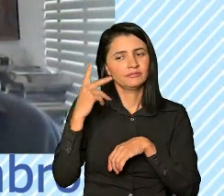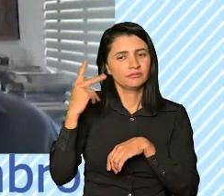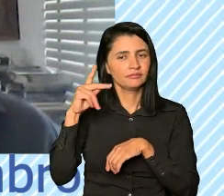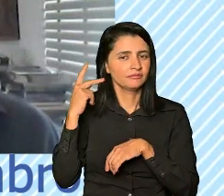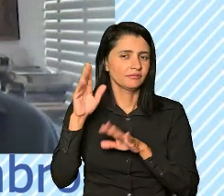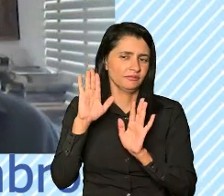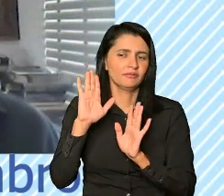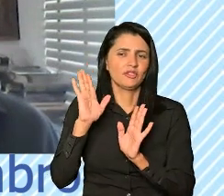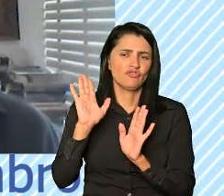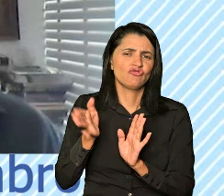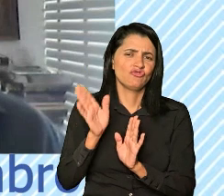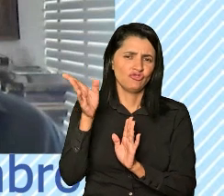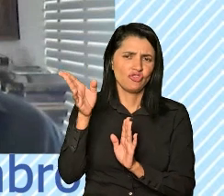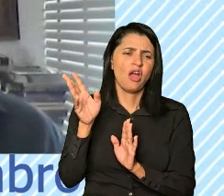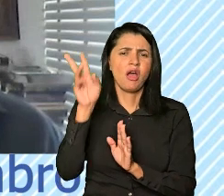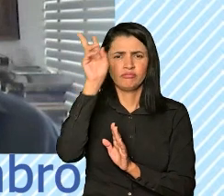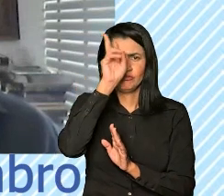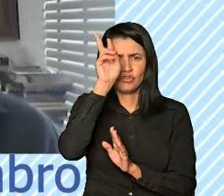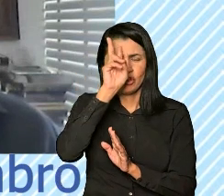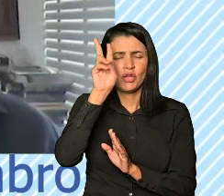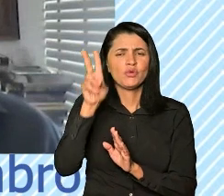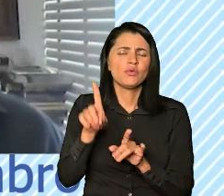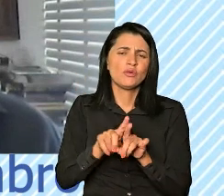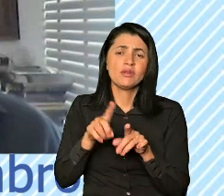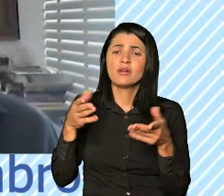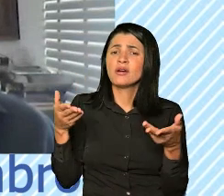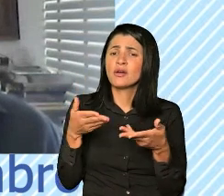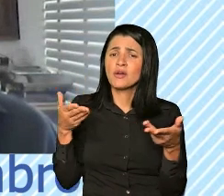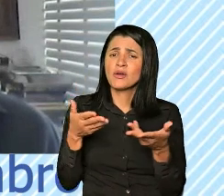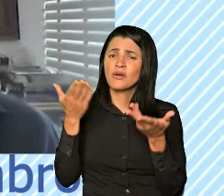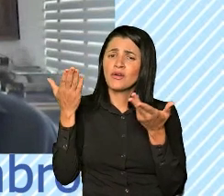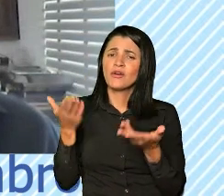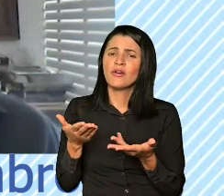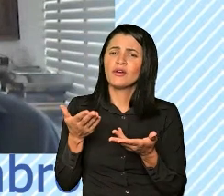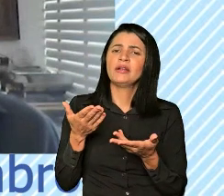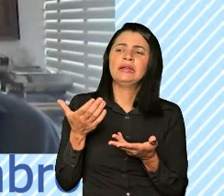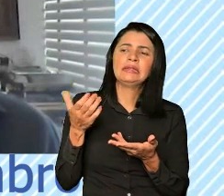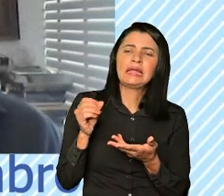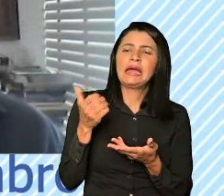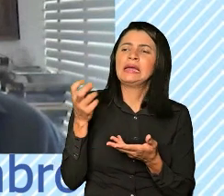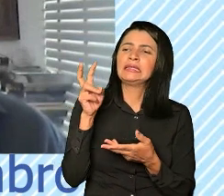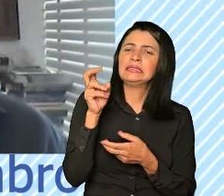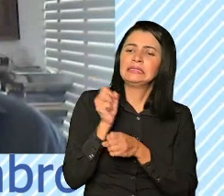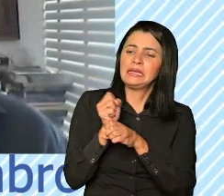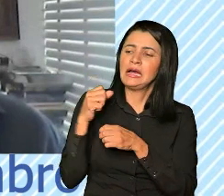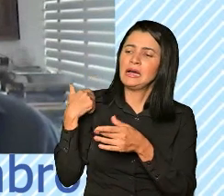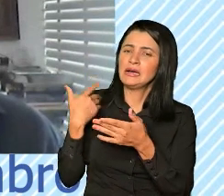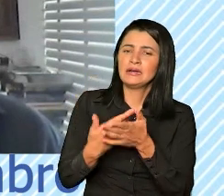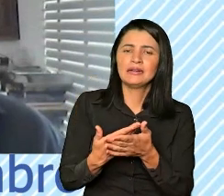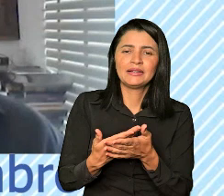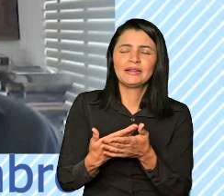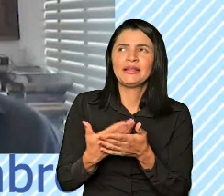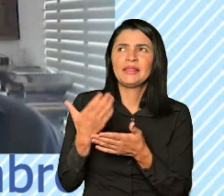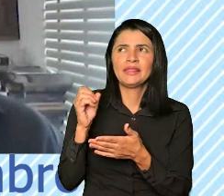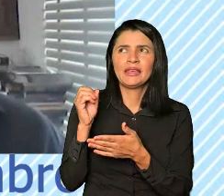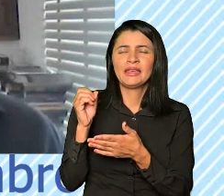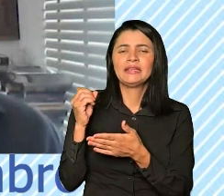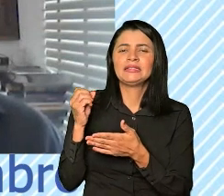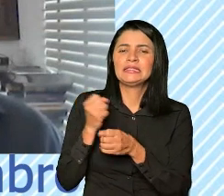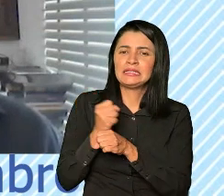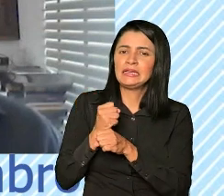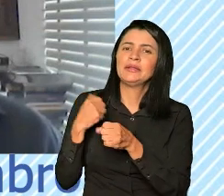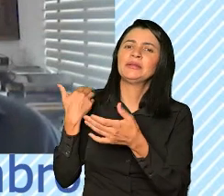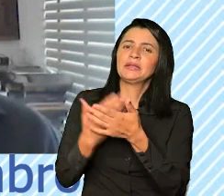era, né, historiador, e agora, dos 10, 15 anos para cá, dos 10 anos para cá, no grupo